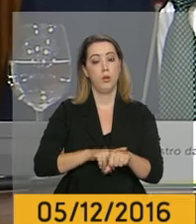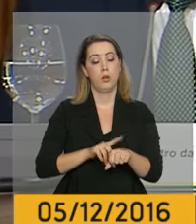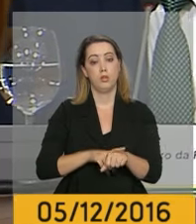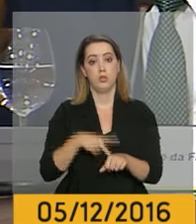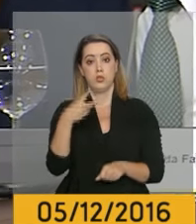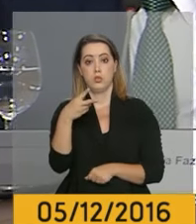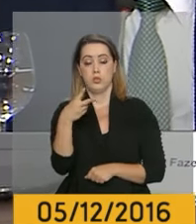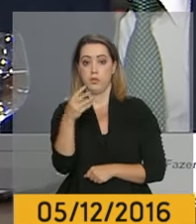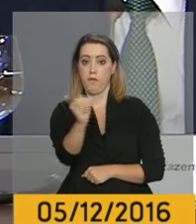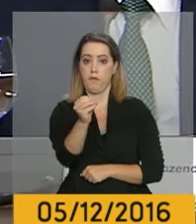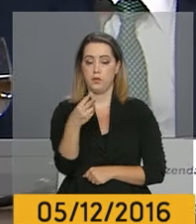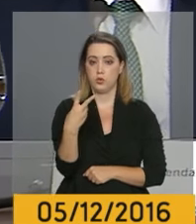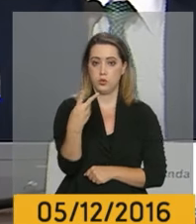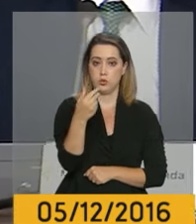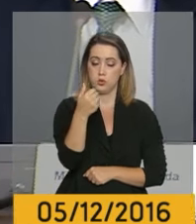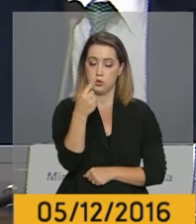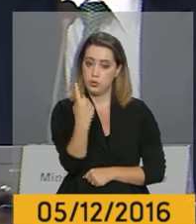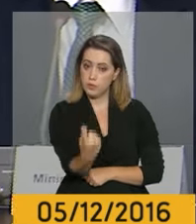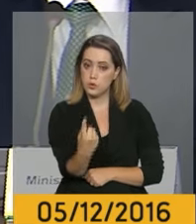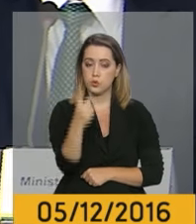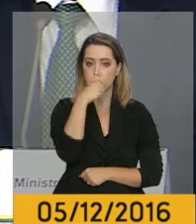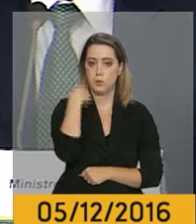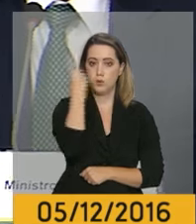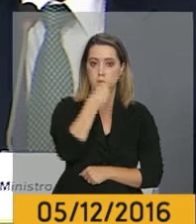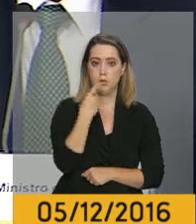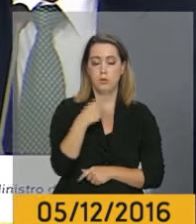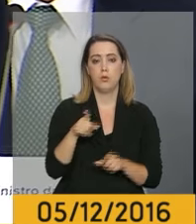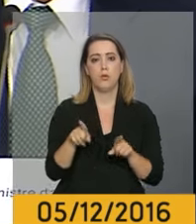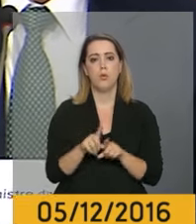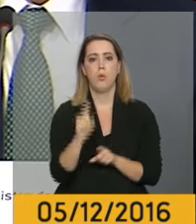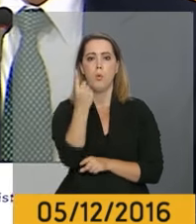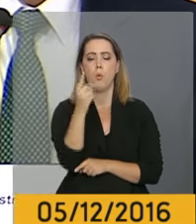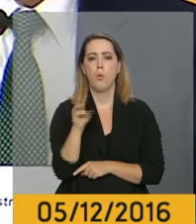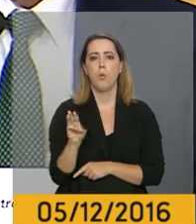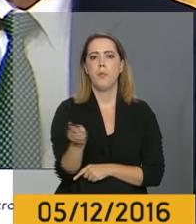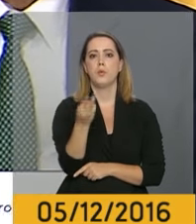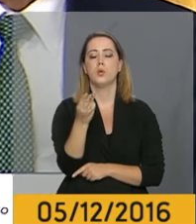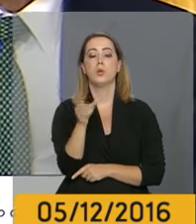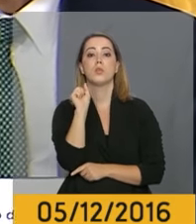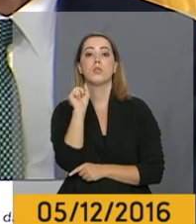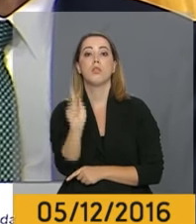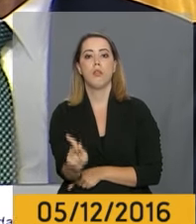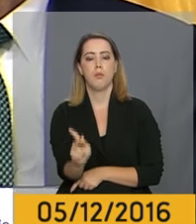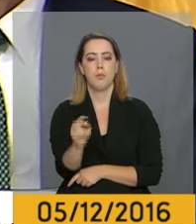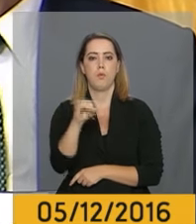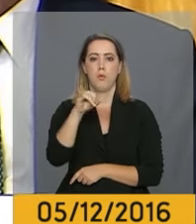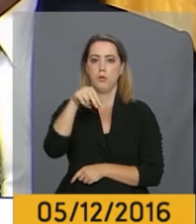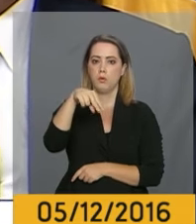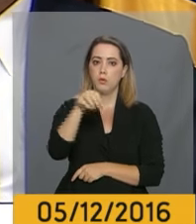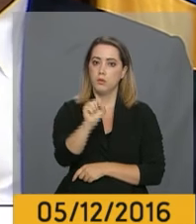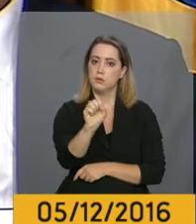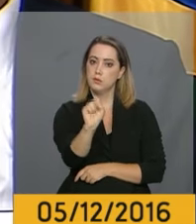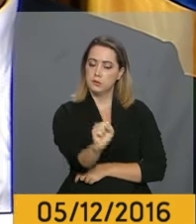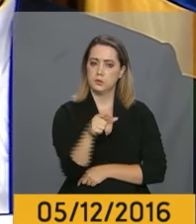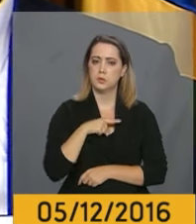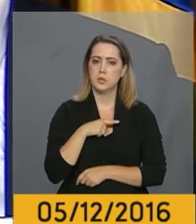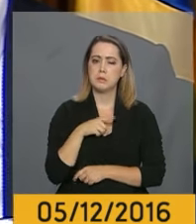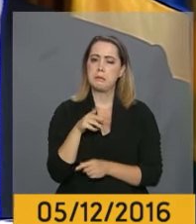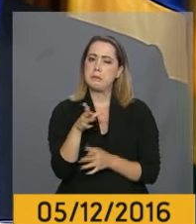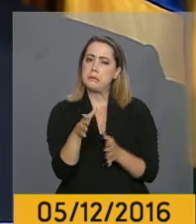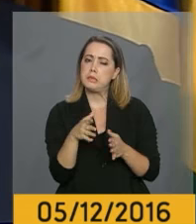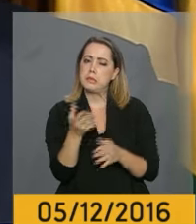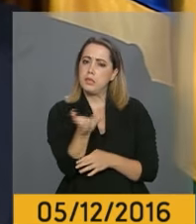haverá eh digamos assim divulgação, uma coisa chamada um minuto da previdência, né? Um minuto da previdência que tenta